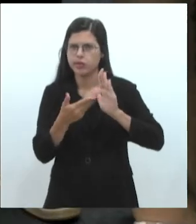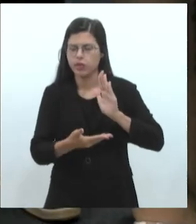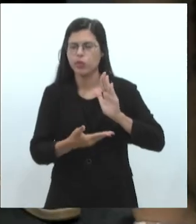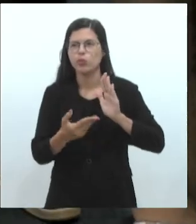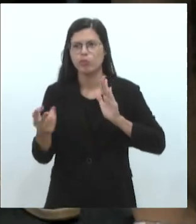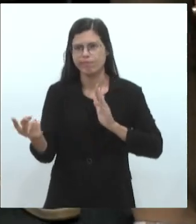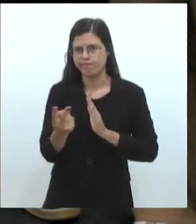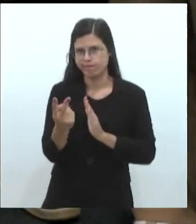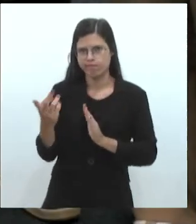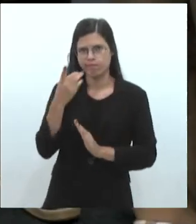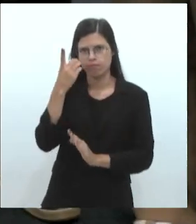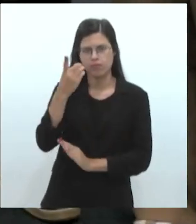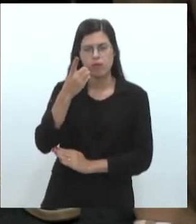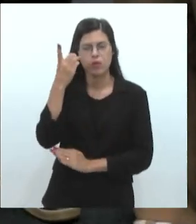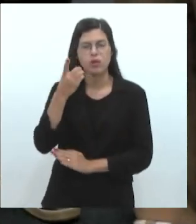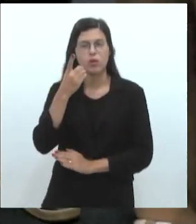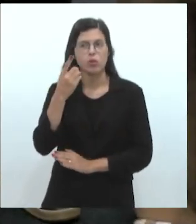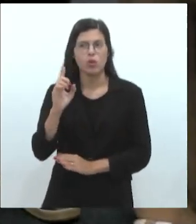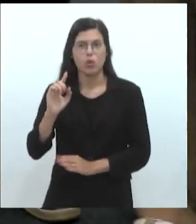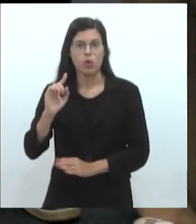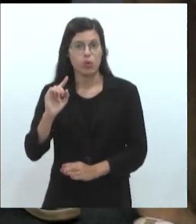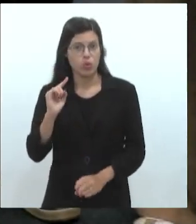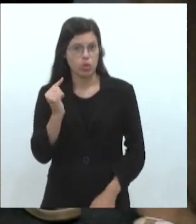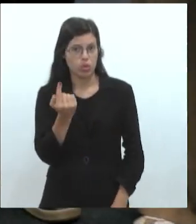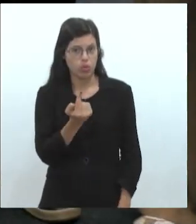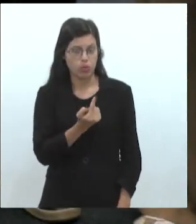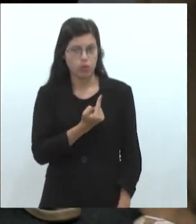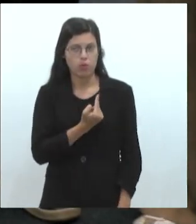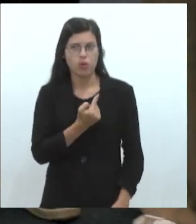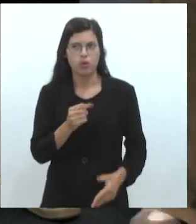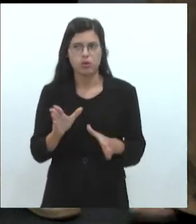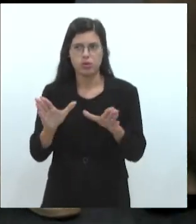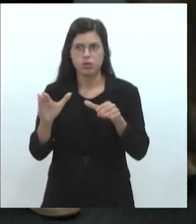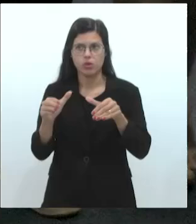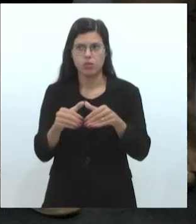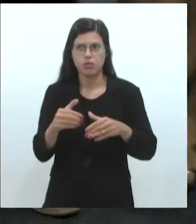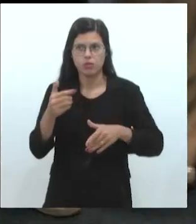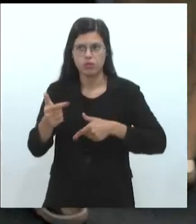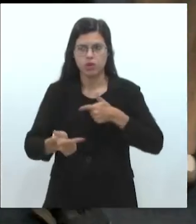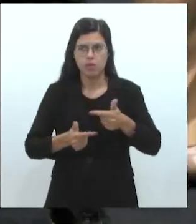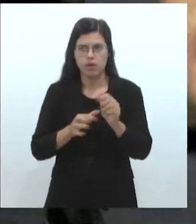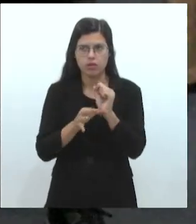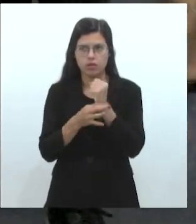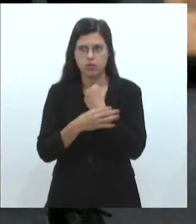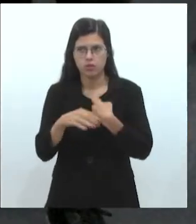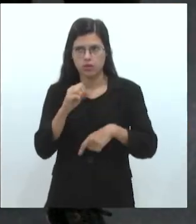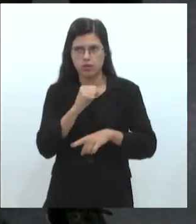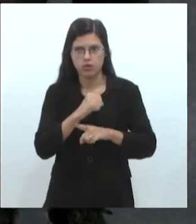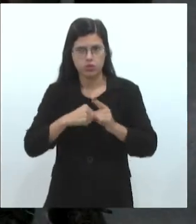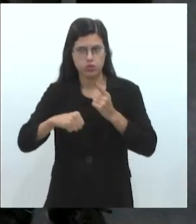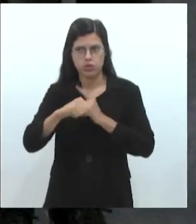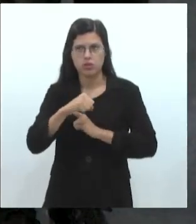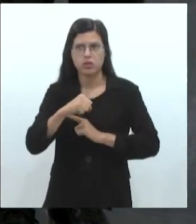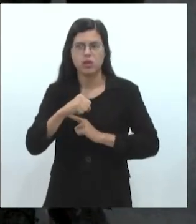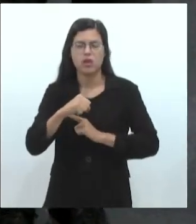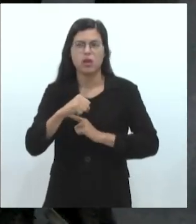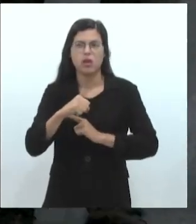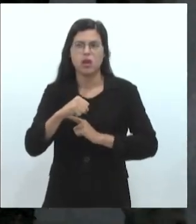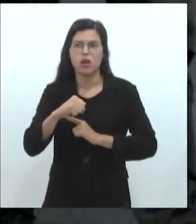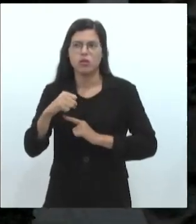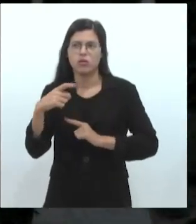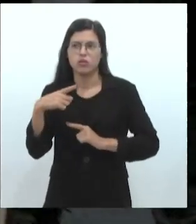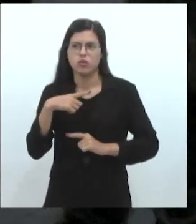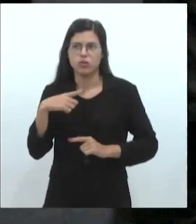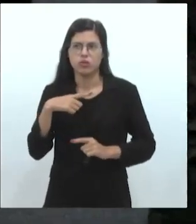Nós, durante o ano passado, no âmbito da Comissão de Trabalho e Seguridade Social, atendemos às demandas de uma série